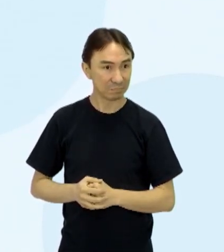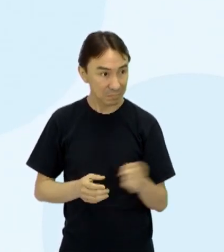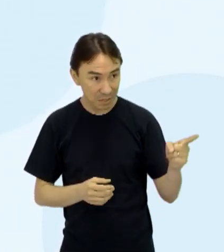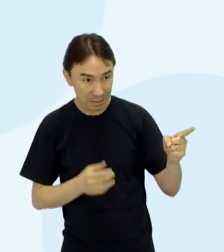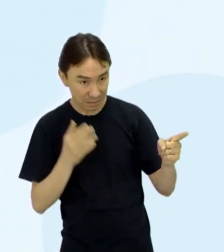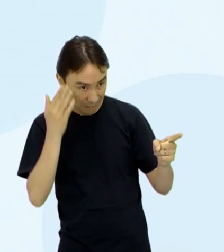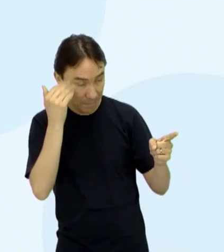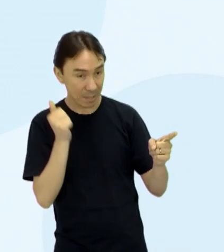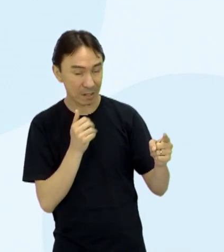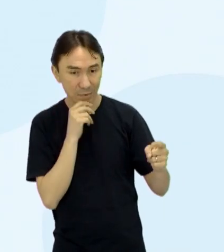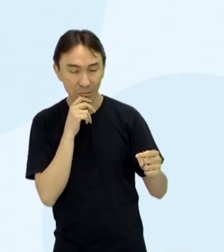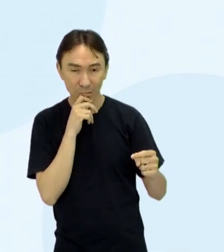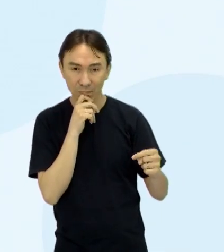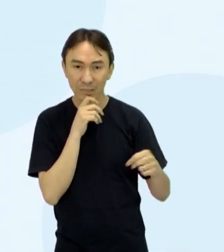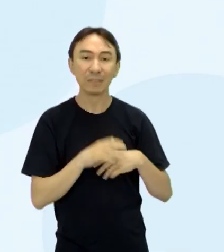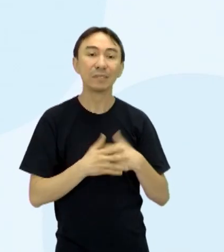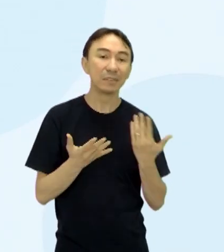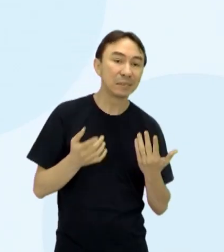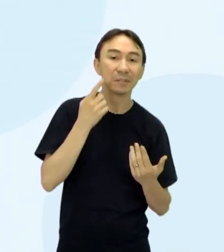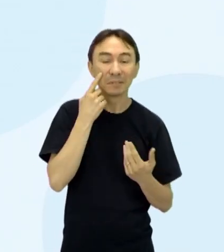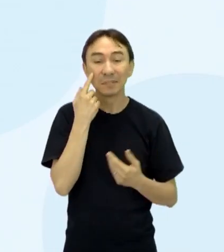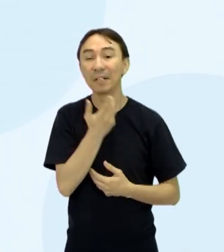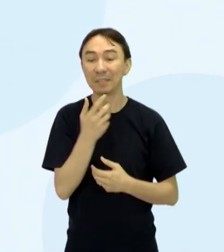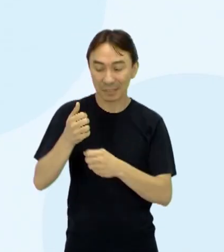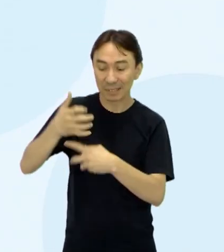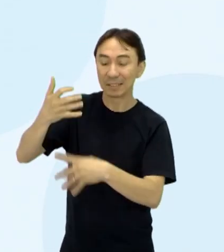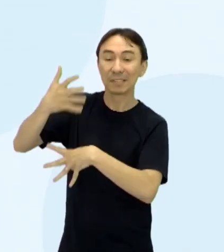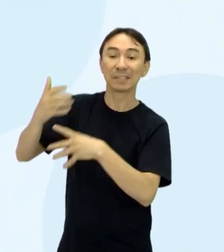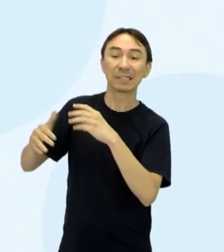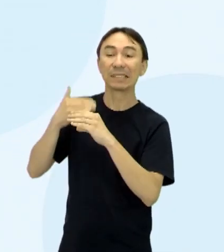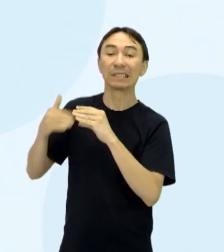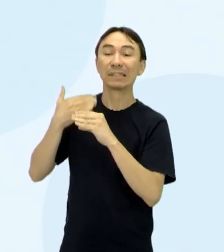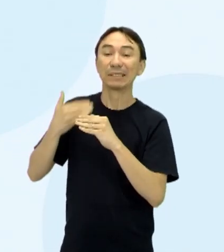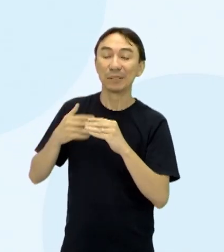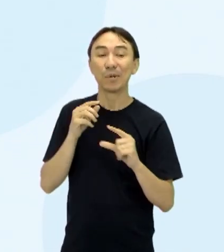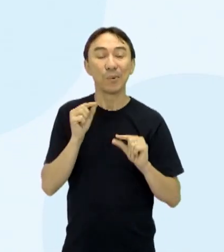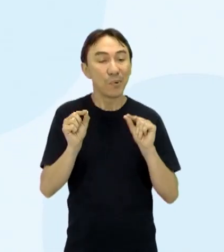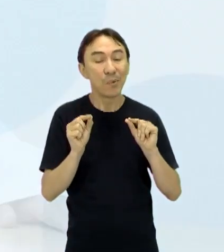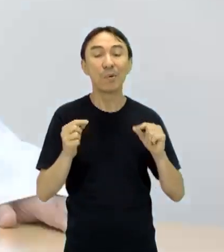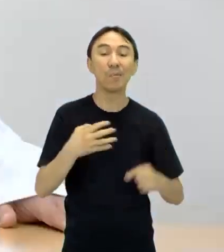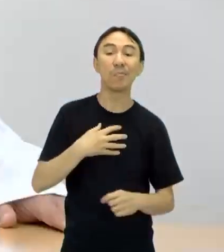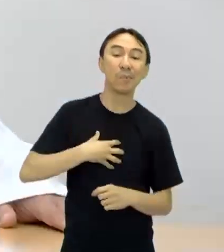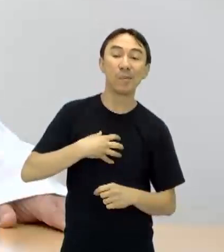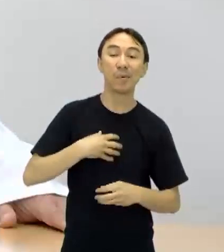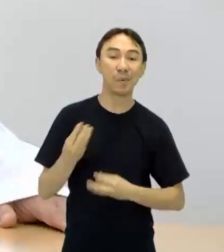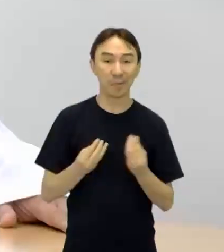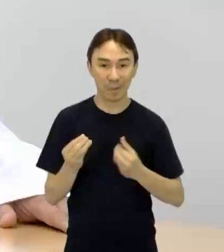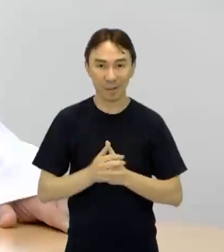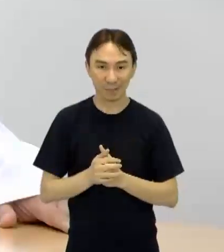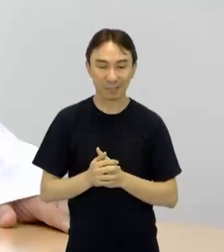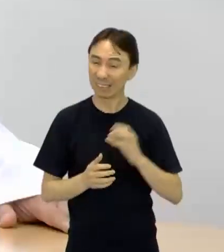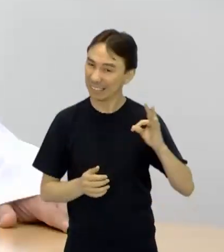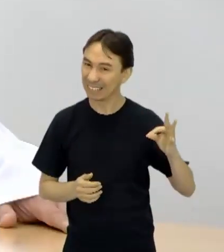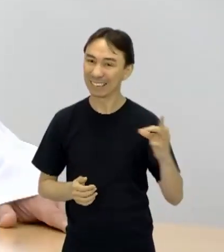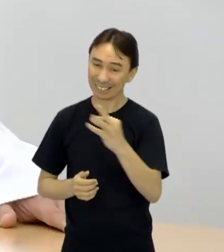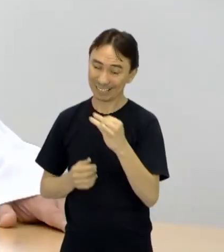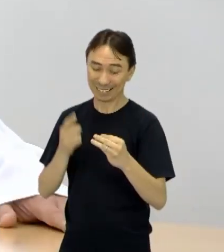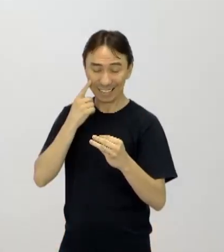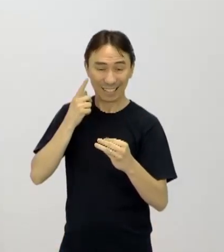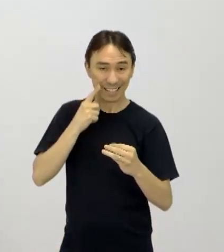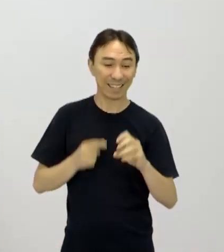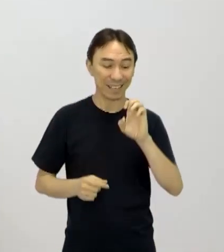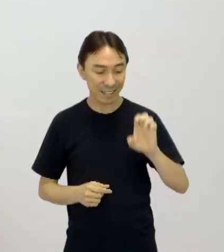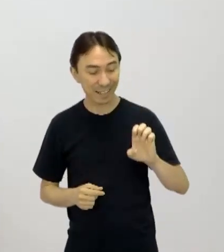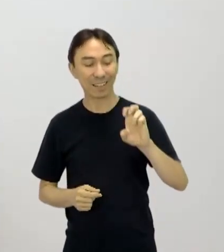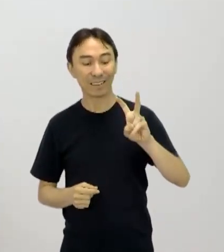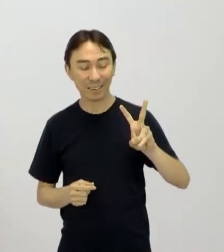dessa? Que o pessoal, não. Qual a atitude do pessoal aí no chat? O pessoal ainda Olha, só que foi tudo de Everest, viu? Tudo de Everest. Aqui no chat. Mas o Everest